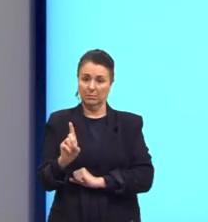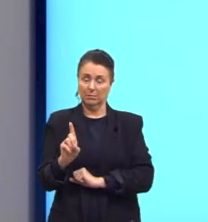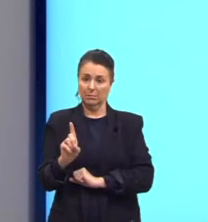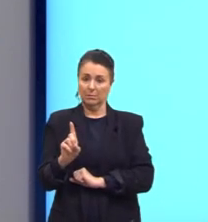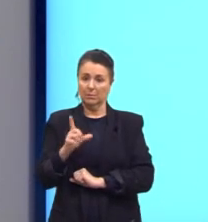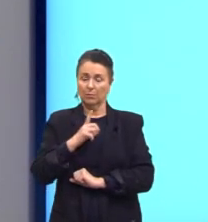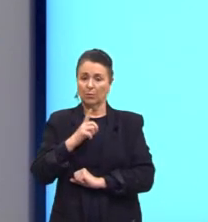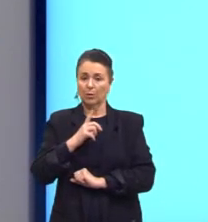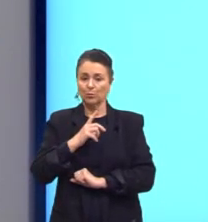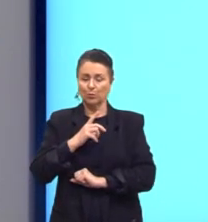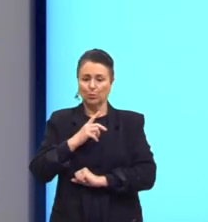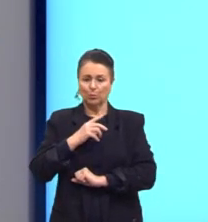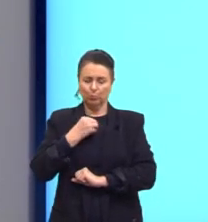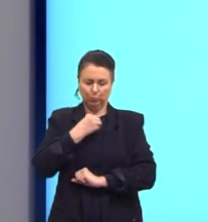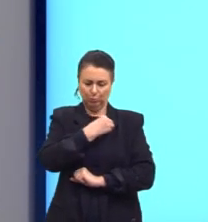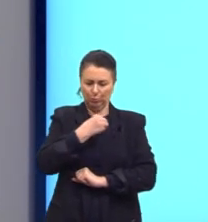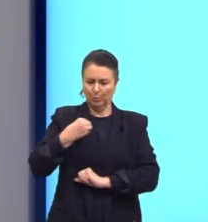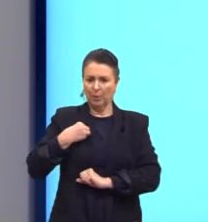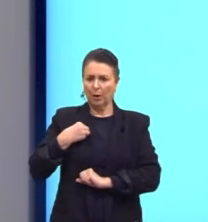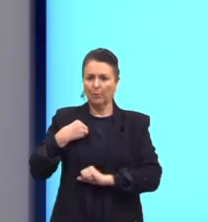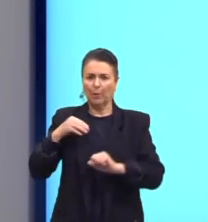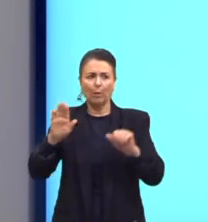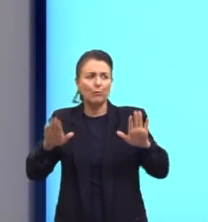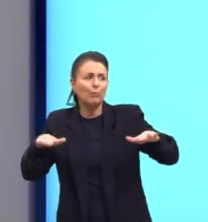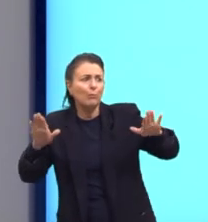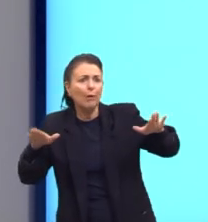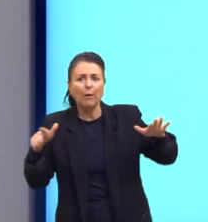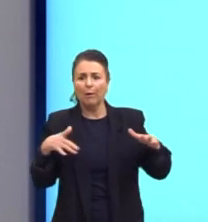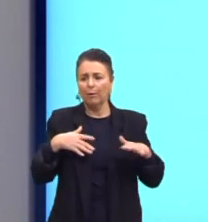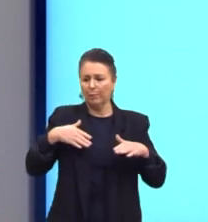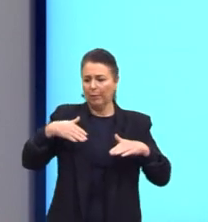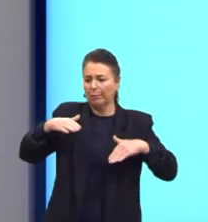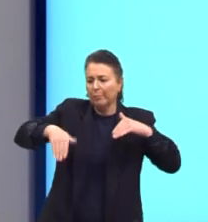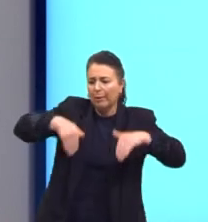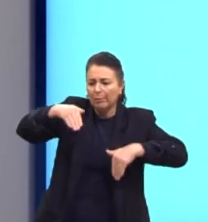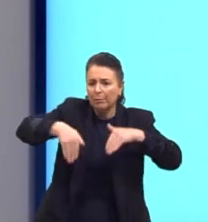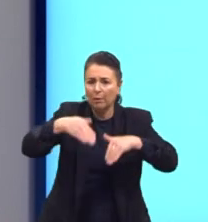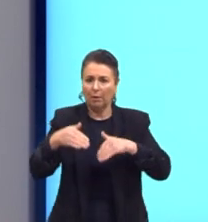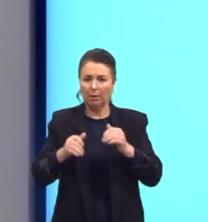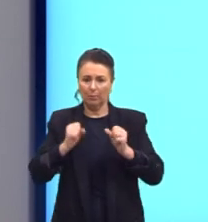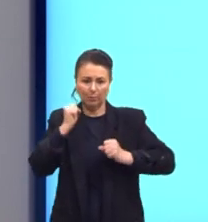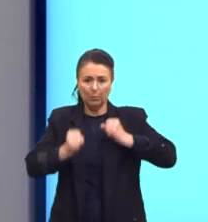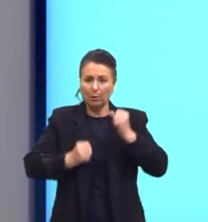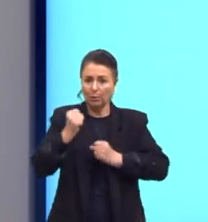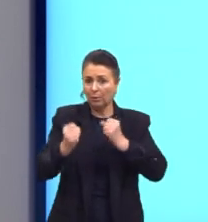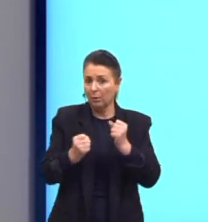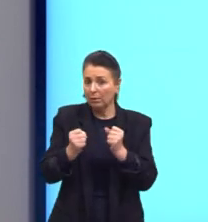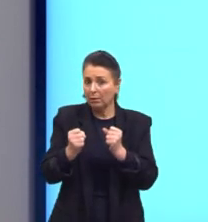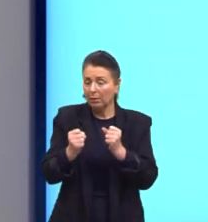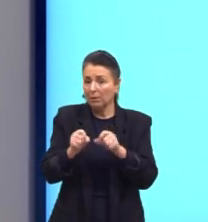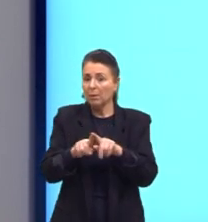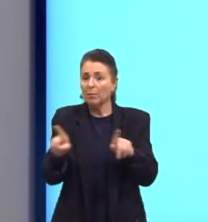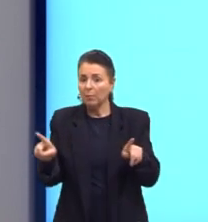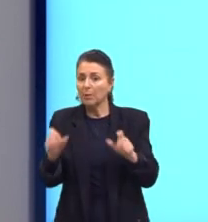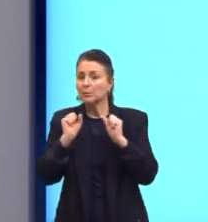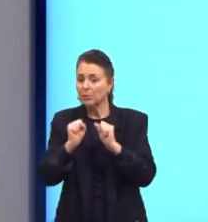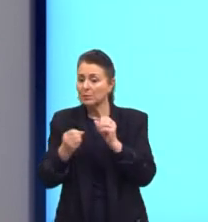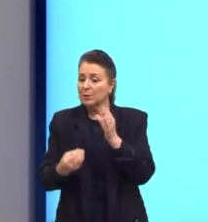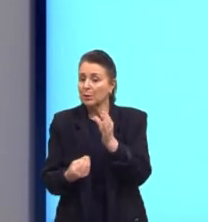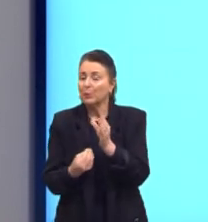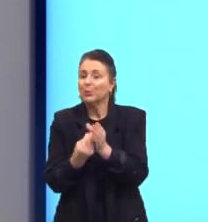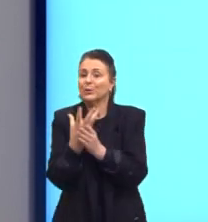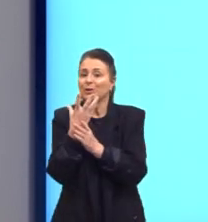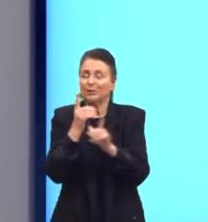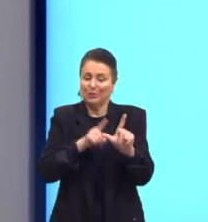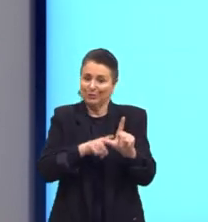membro pode voar ou nadar ocorrer Mas pode ser que têm a mesma origem evolutiva